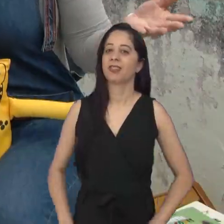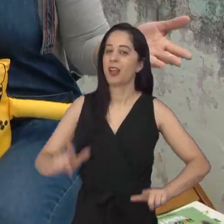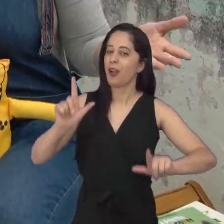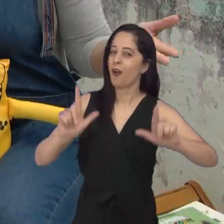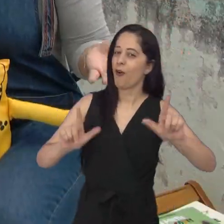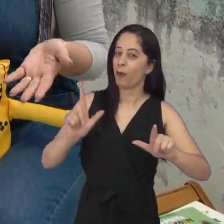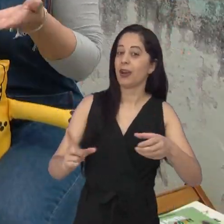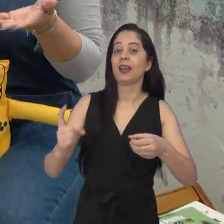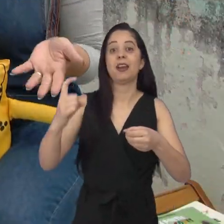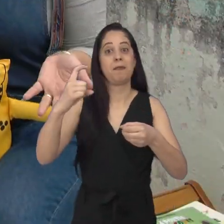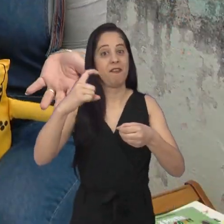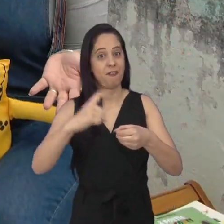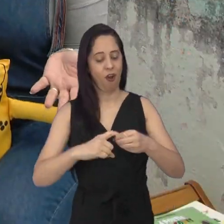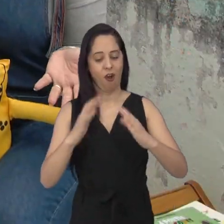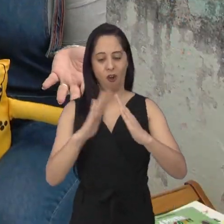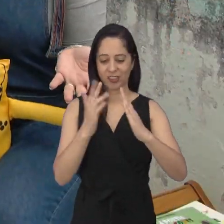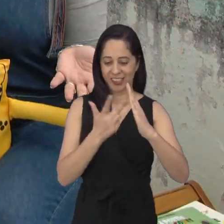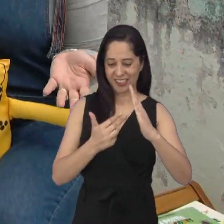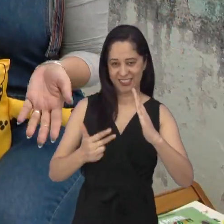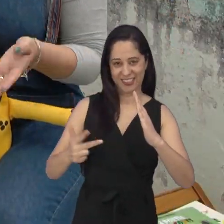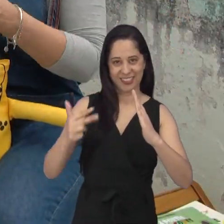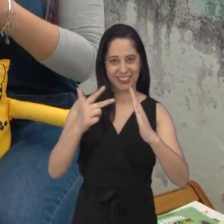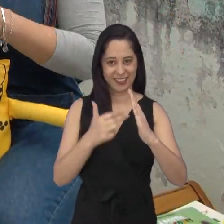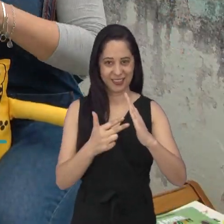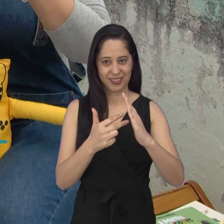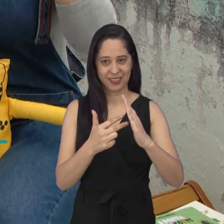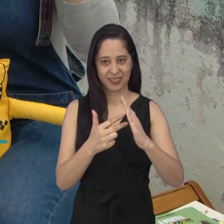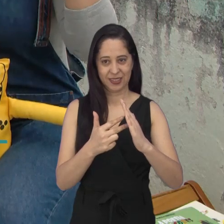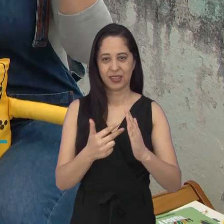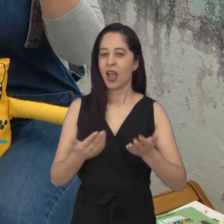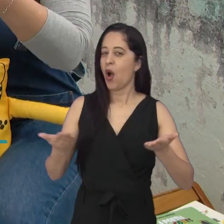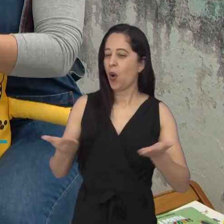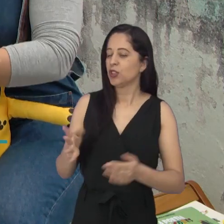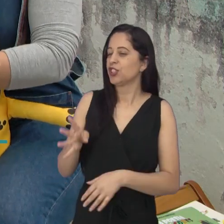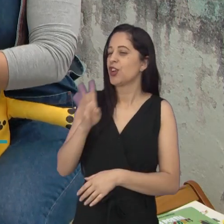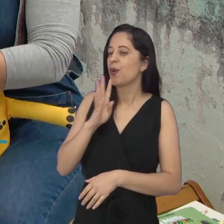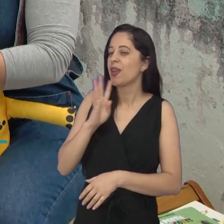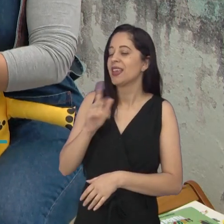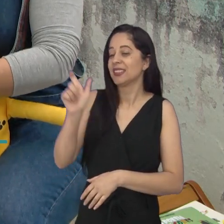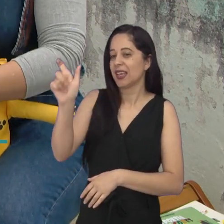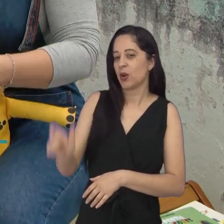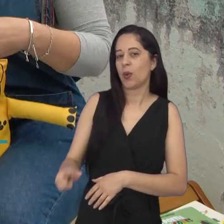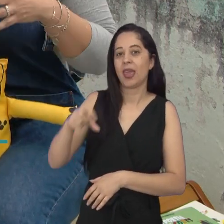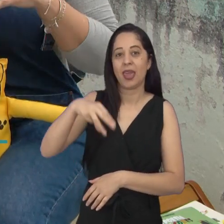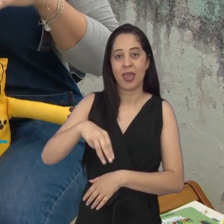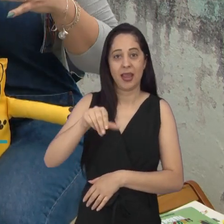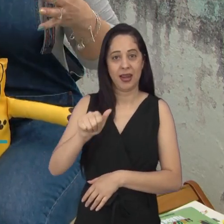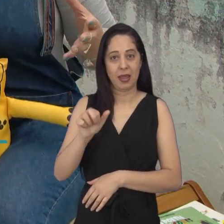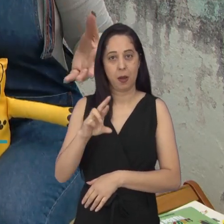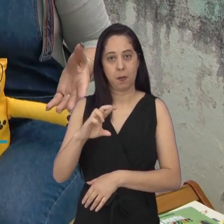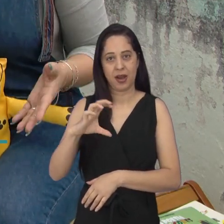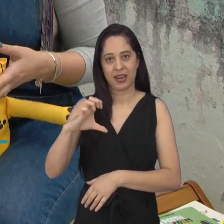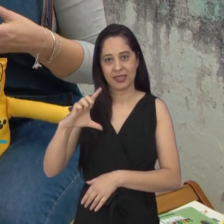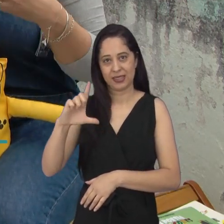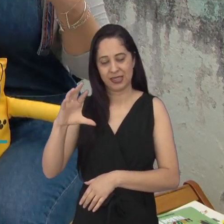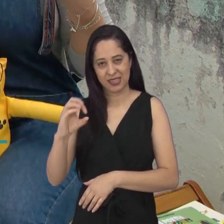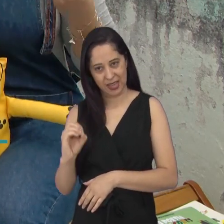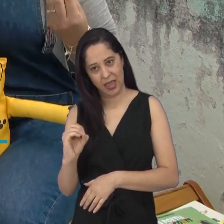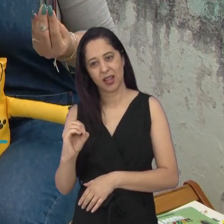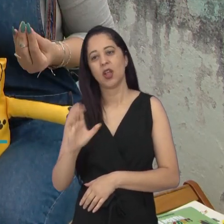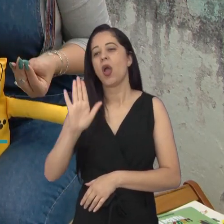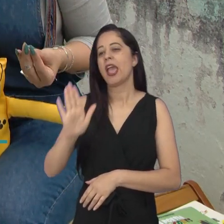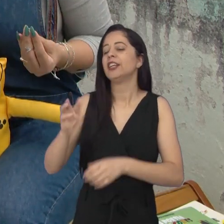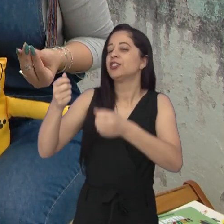De volta com o Feito em Casa de hoje. A gente está conhecendo o Marcelo, Ele já falou como que